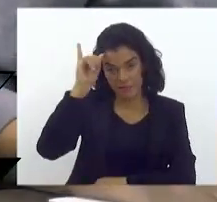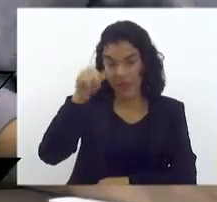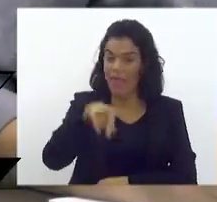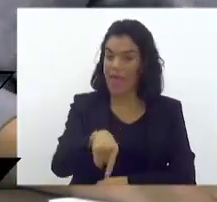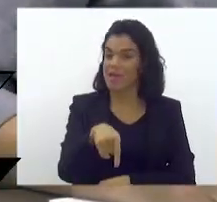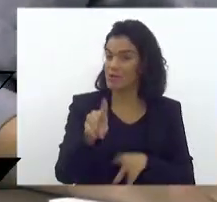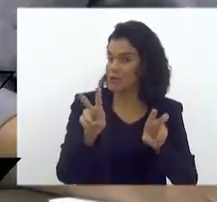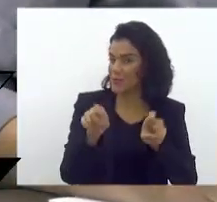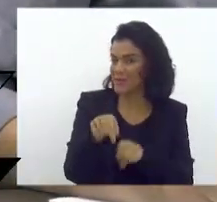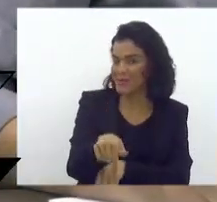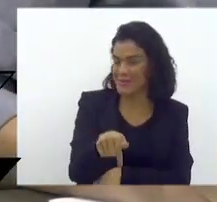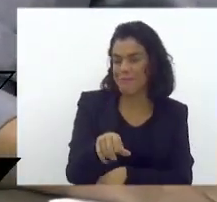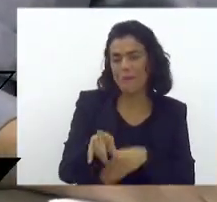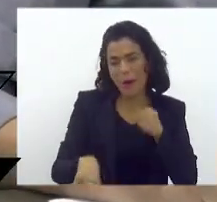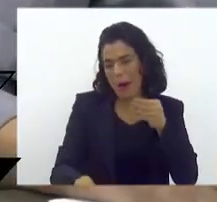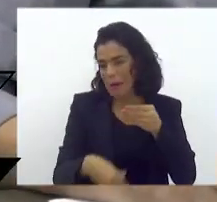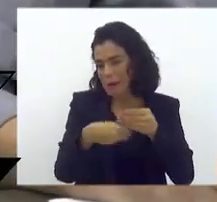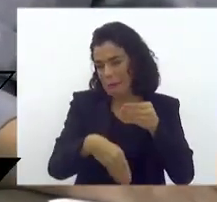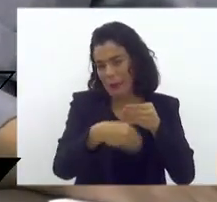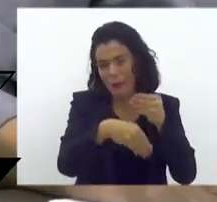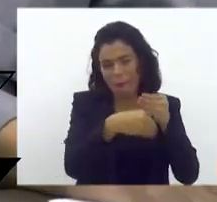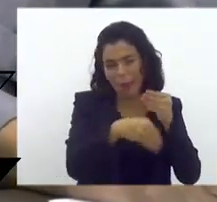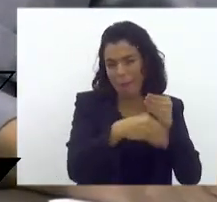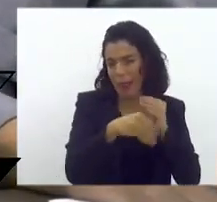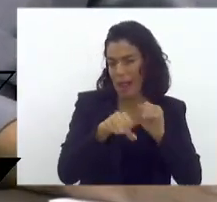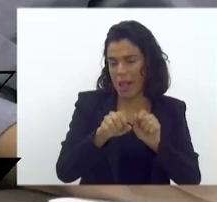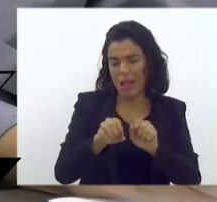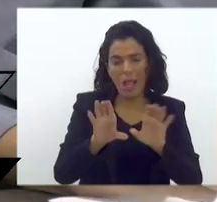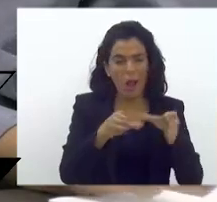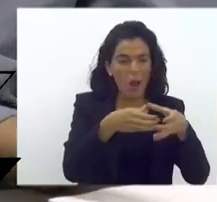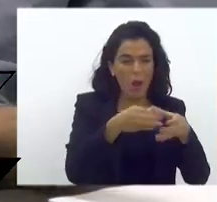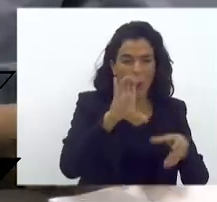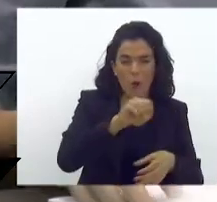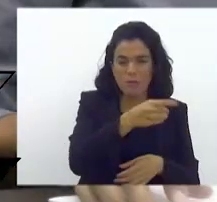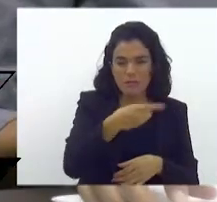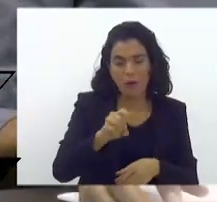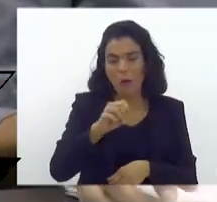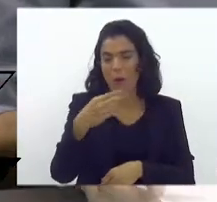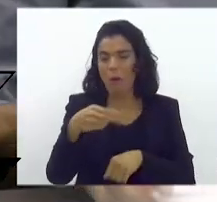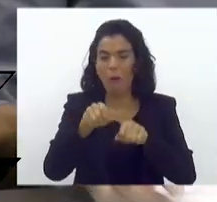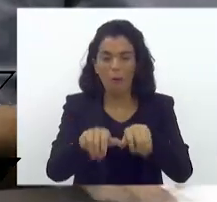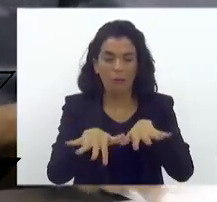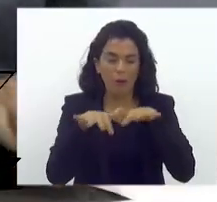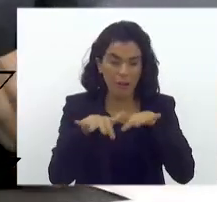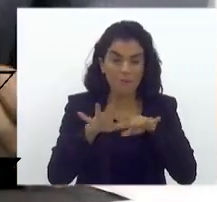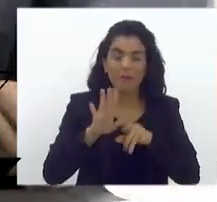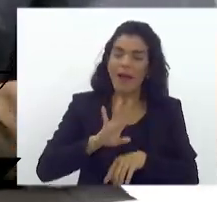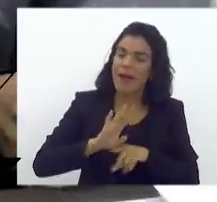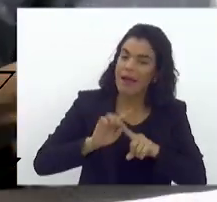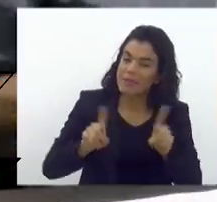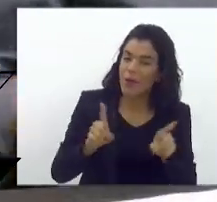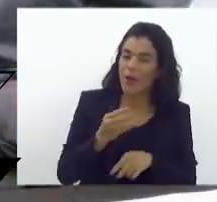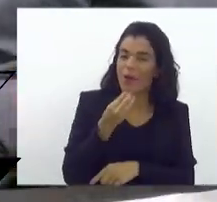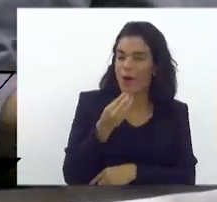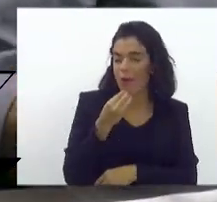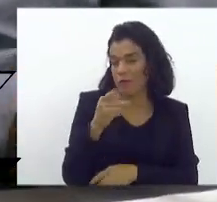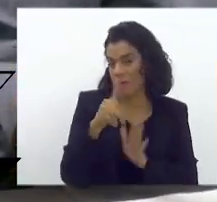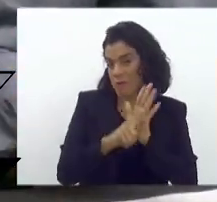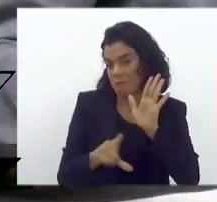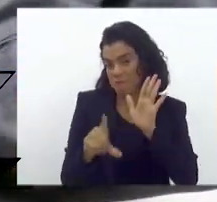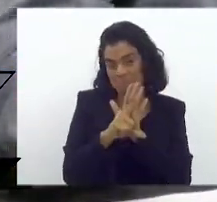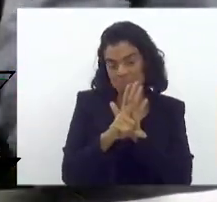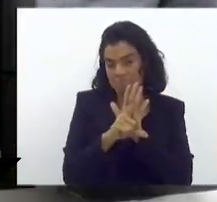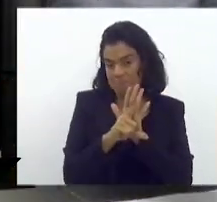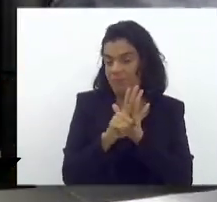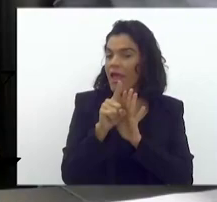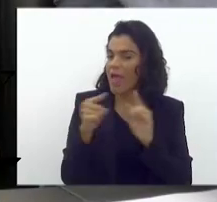mérito. Naturalmente, pode ser emendado nas comissões ou no plenário, mas é óbvio que o vosso projeto